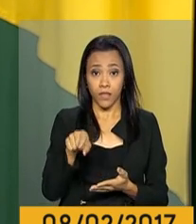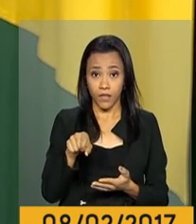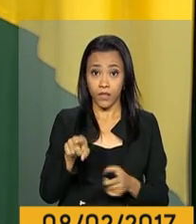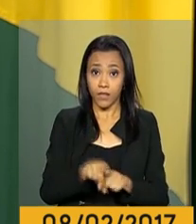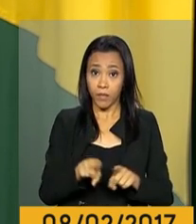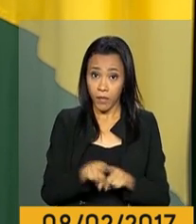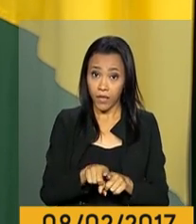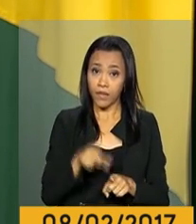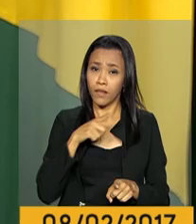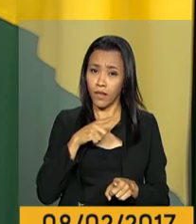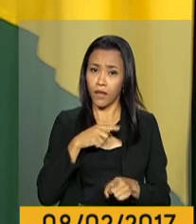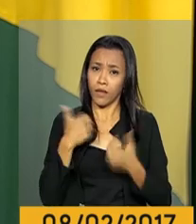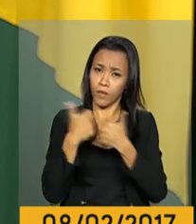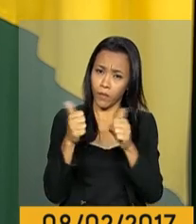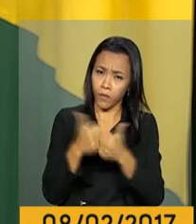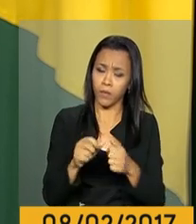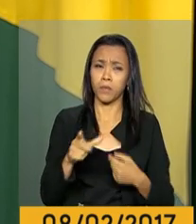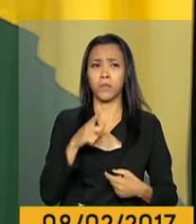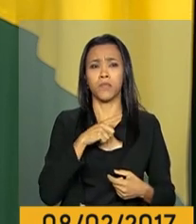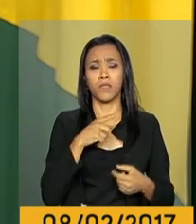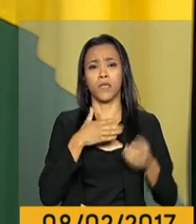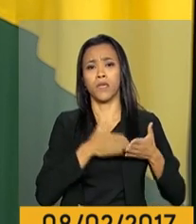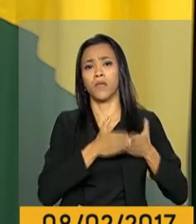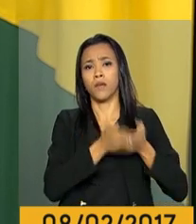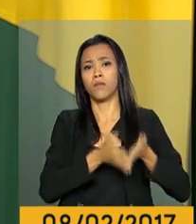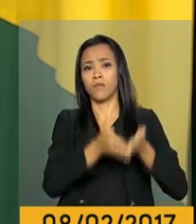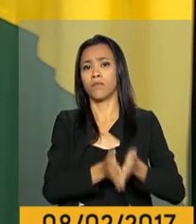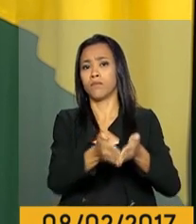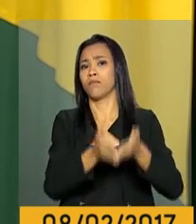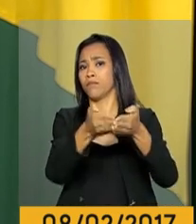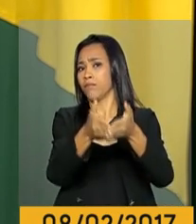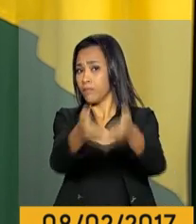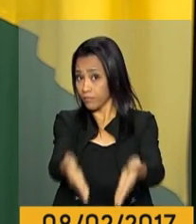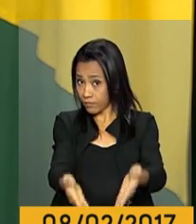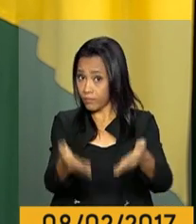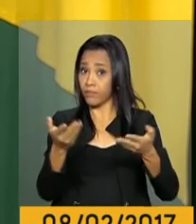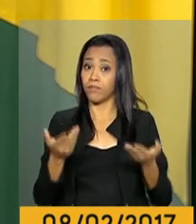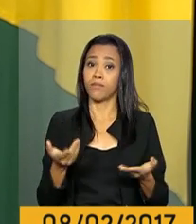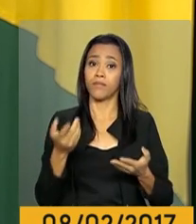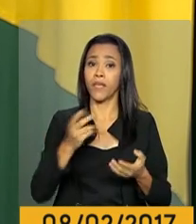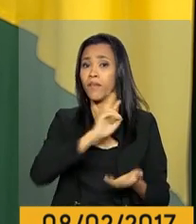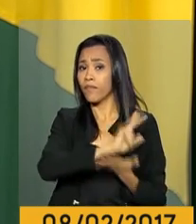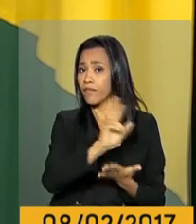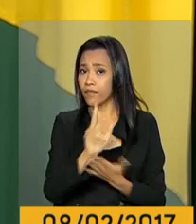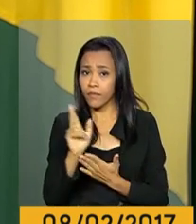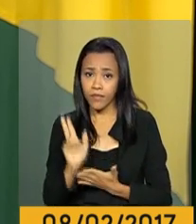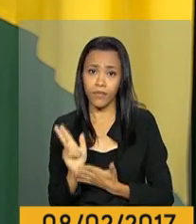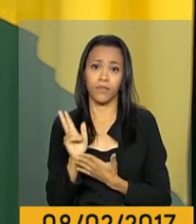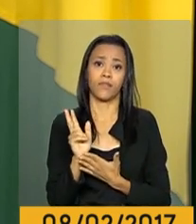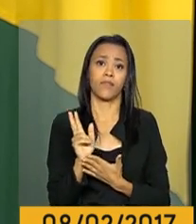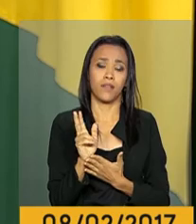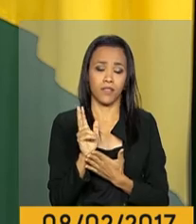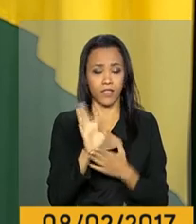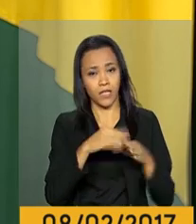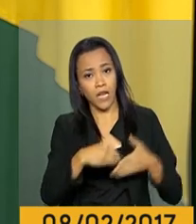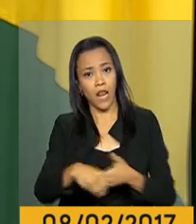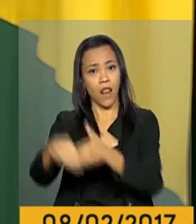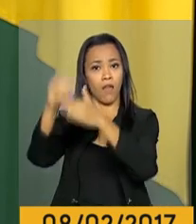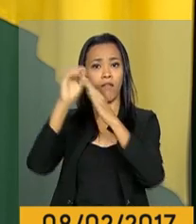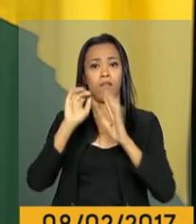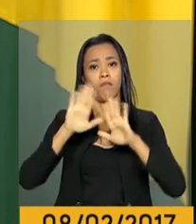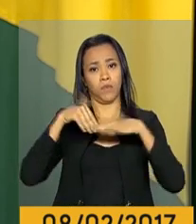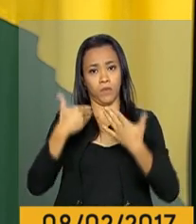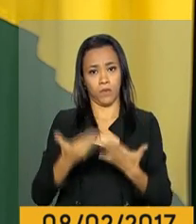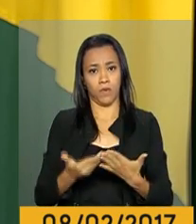o transporte é uma lancha não é para levá-lo à escola claro que nesta neste momento passa pela minha mente